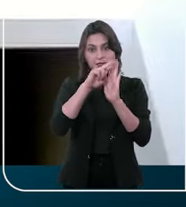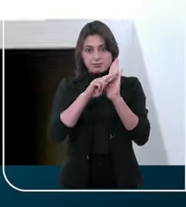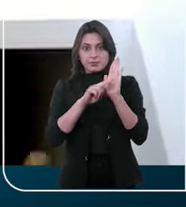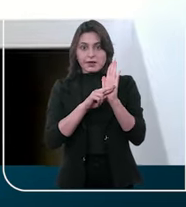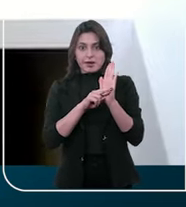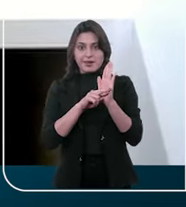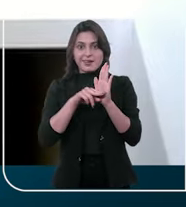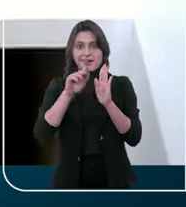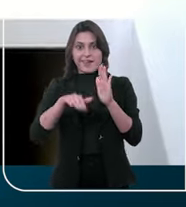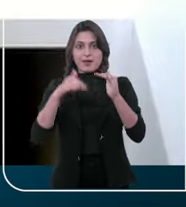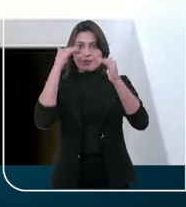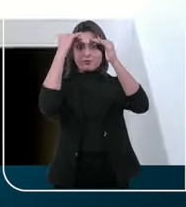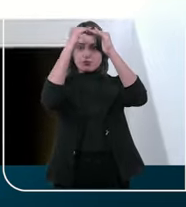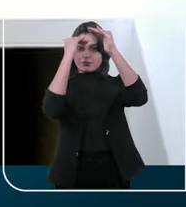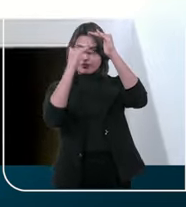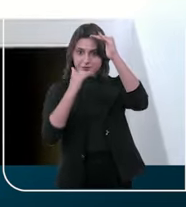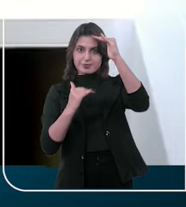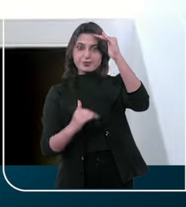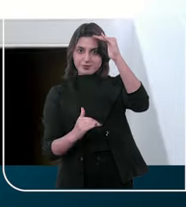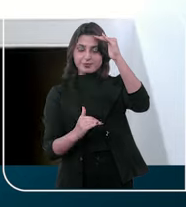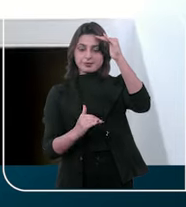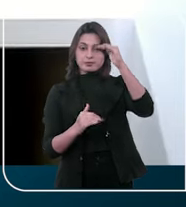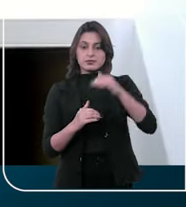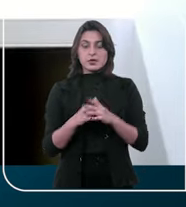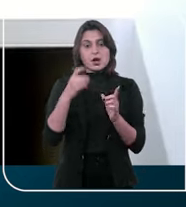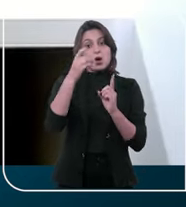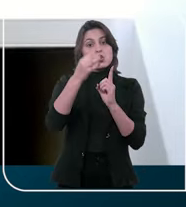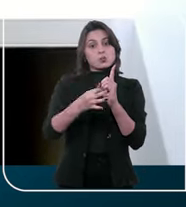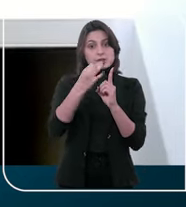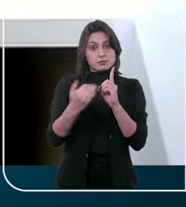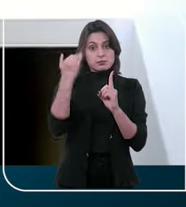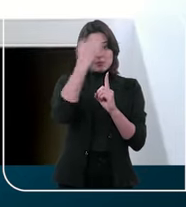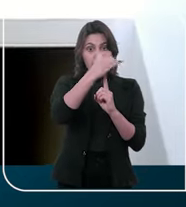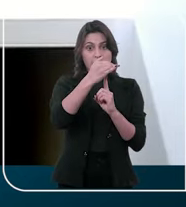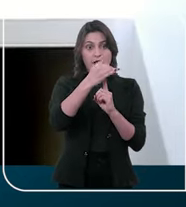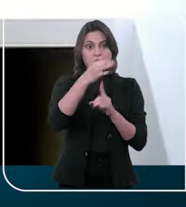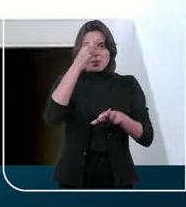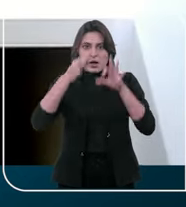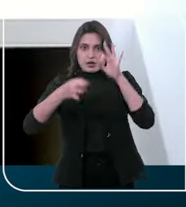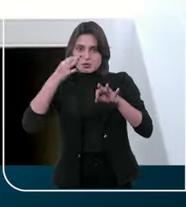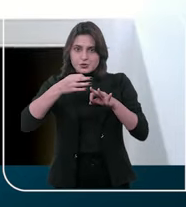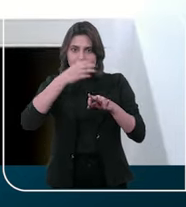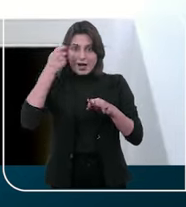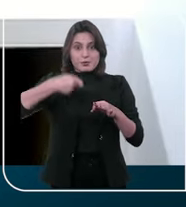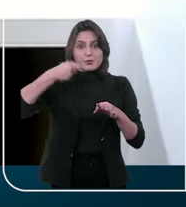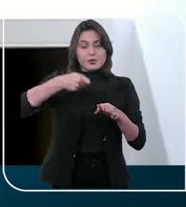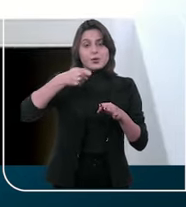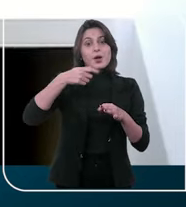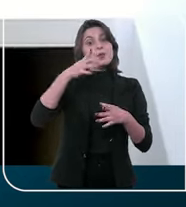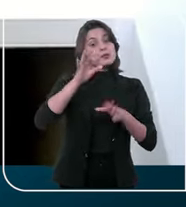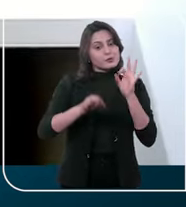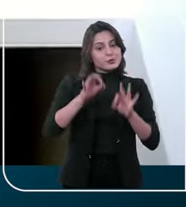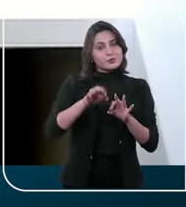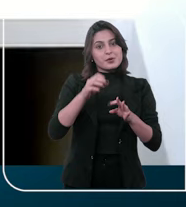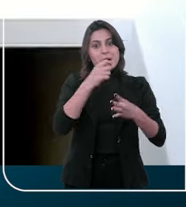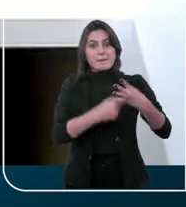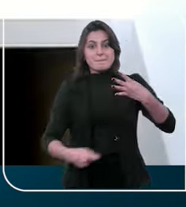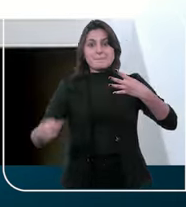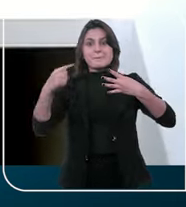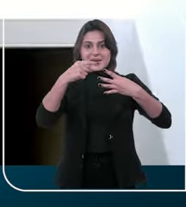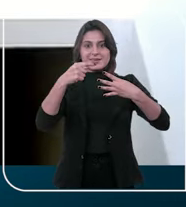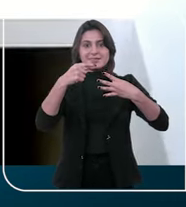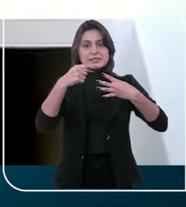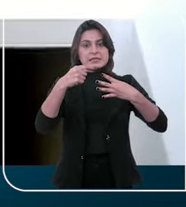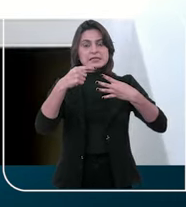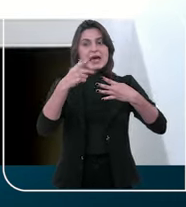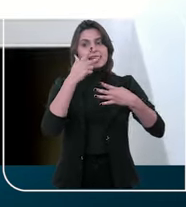trazer um desembargador para ser julgado por um juiz de primeira instância poderia quebrar a imparcialidade, portanto, eles mantiveram o foro por prerrogativa de função,